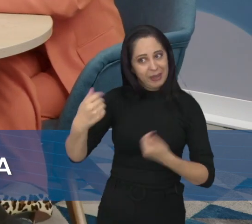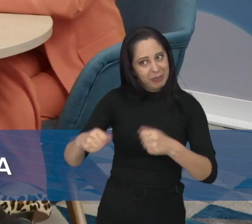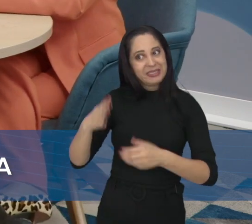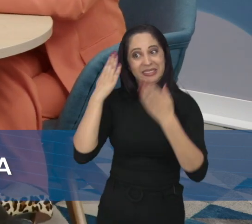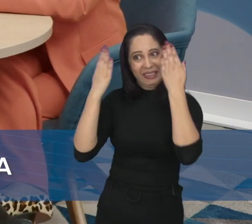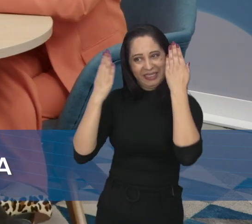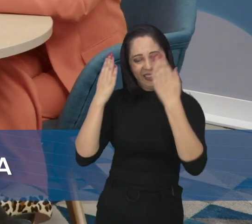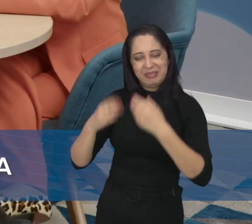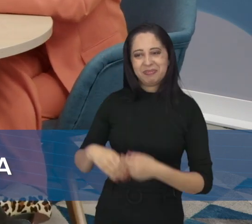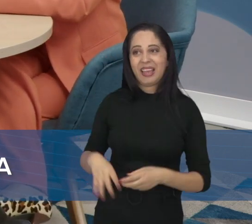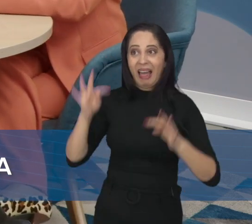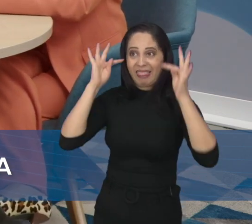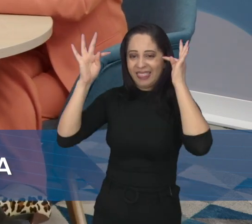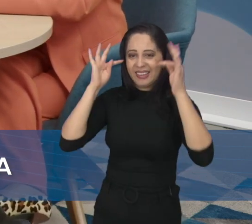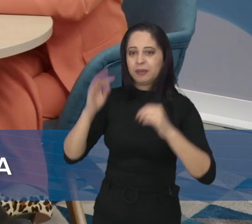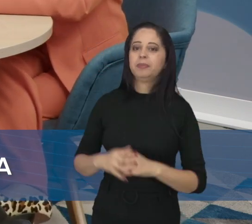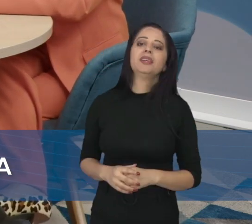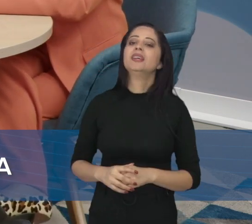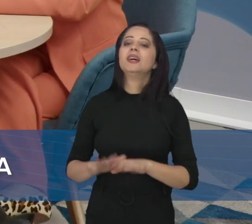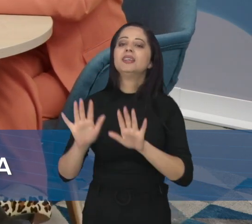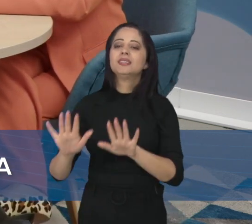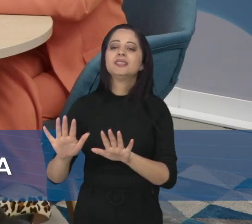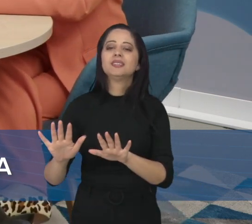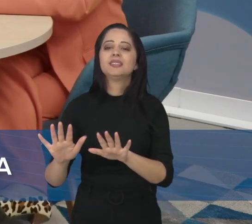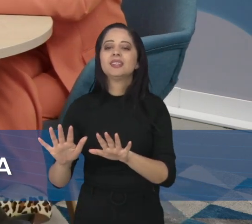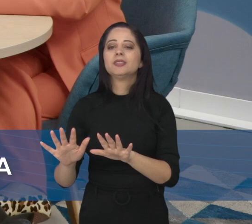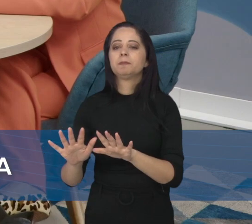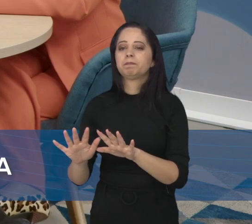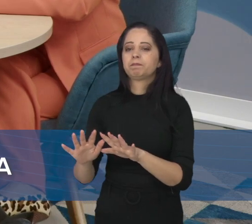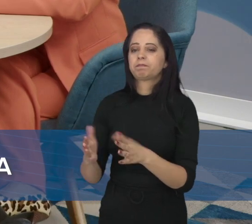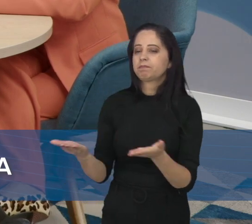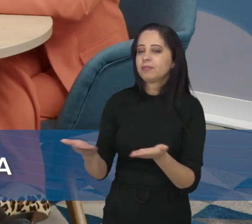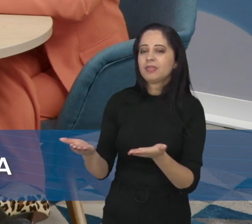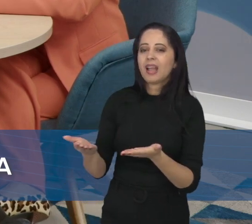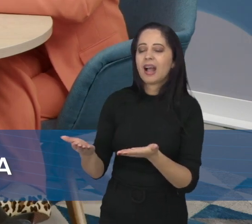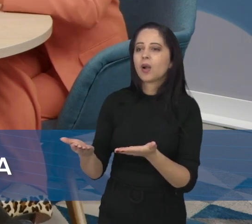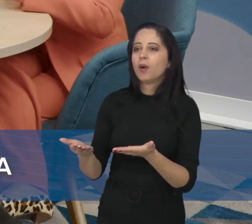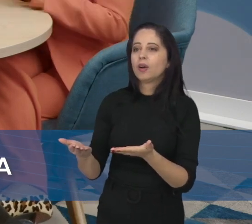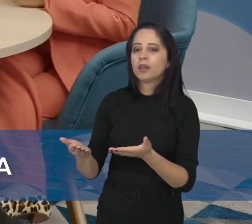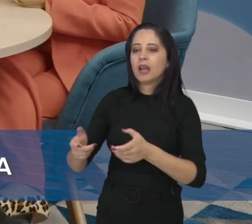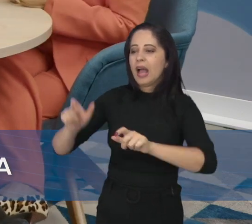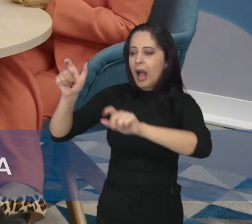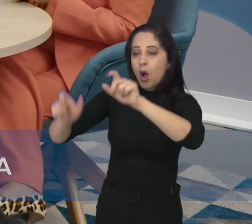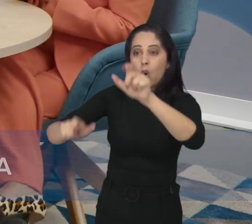Eu acho essa fraqueza das relações, né? Essa capacidade de se relacionar